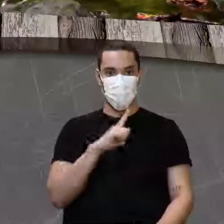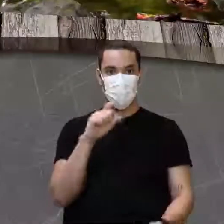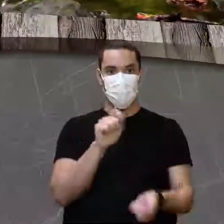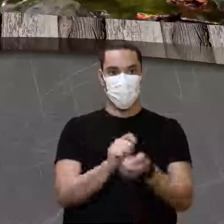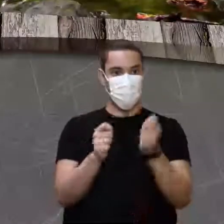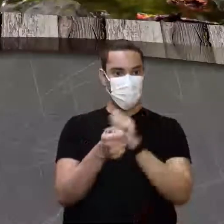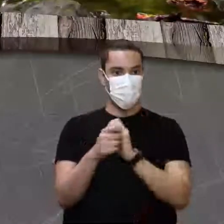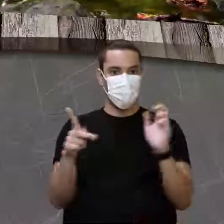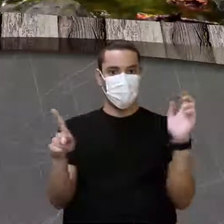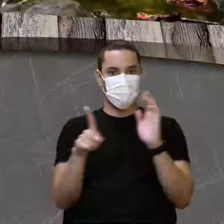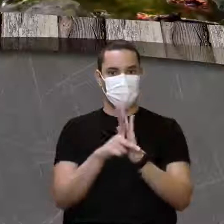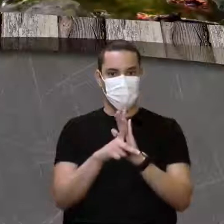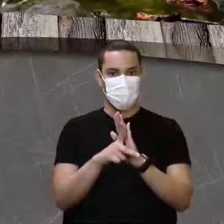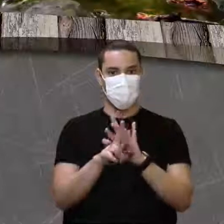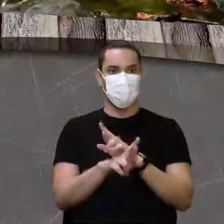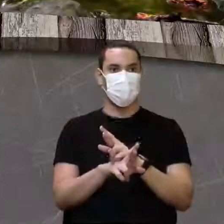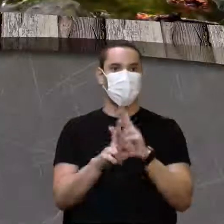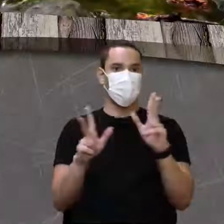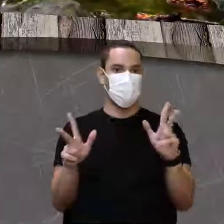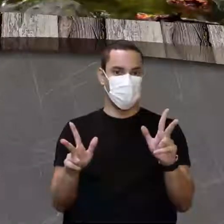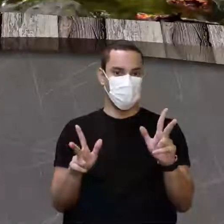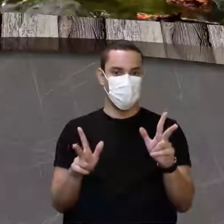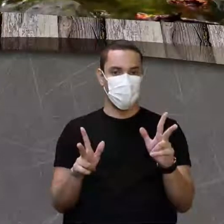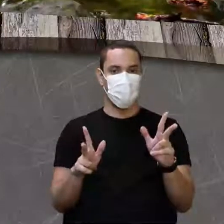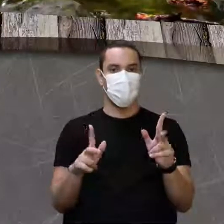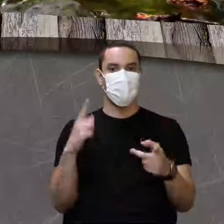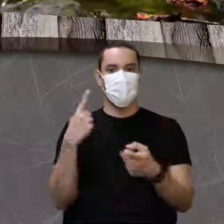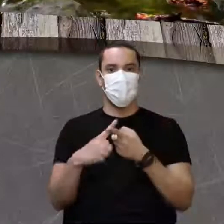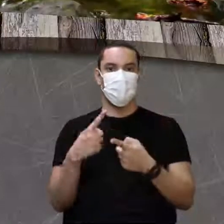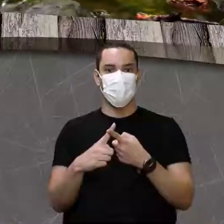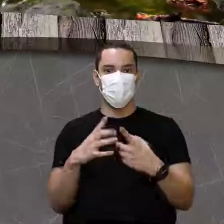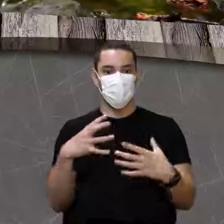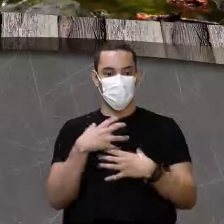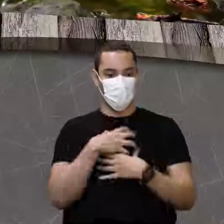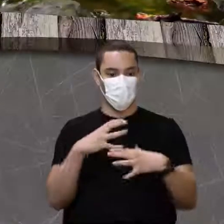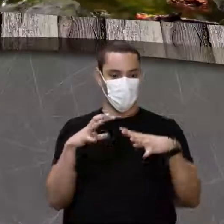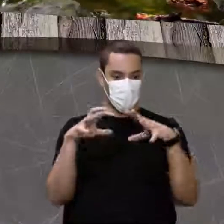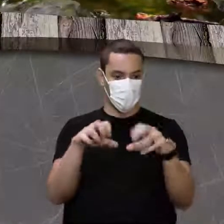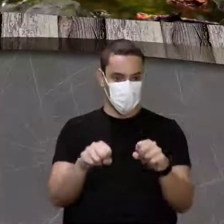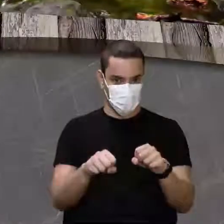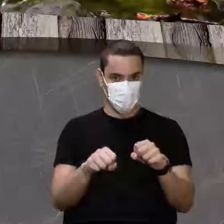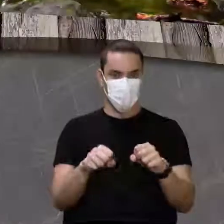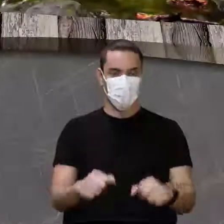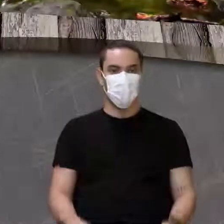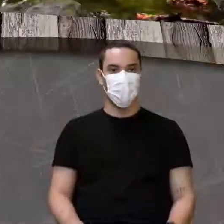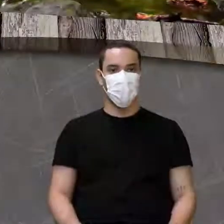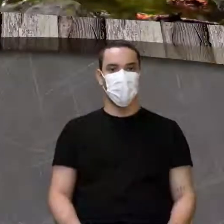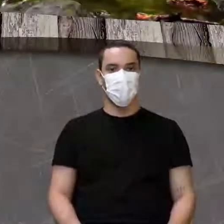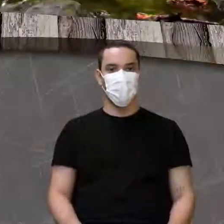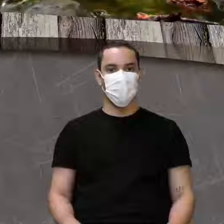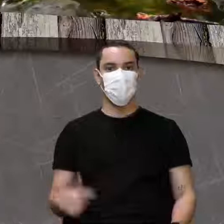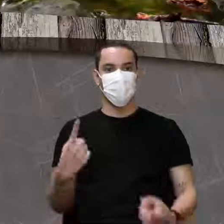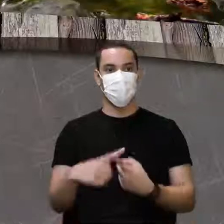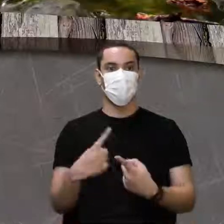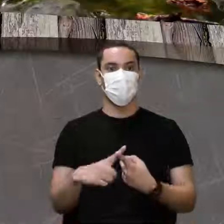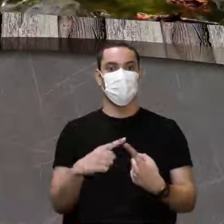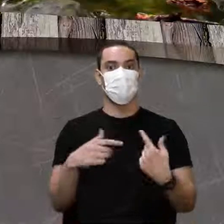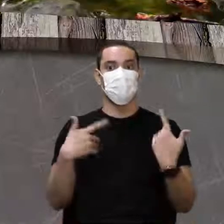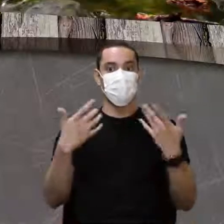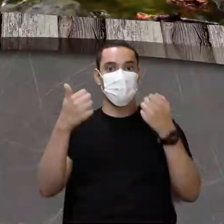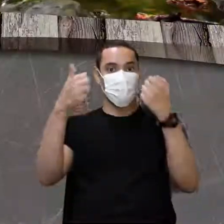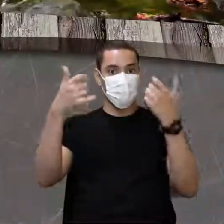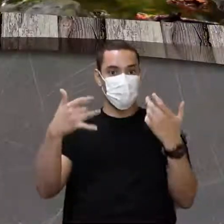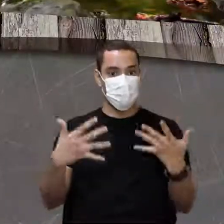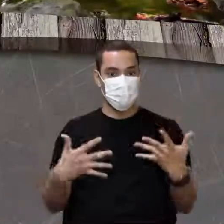sendo ave, tem um processo adaptativo diferente na estrutura do bico e na forma de captura desses alimentos, tá bom? E aí a gente vai falar do